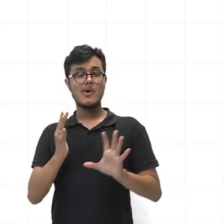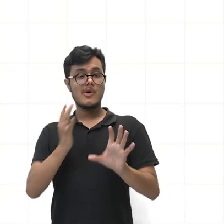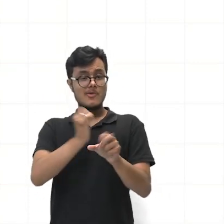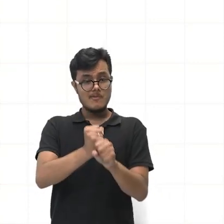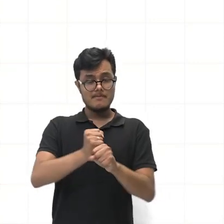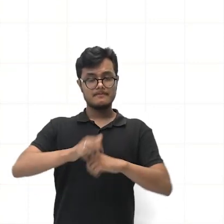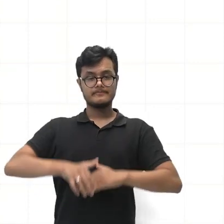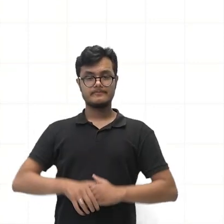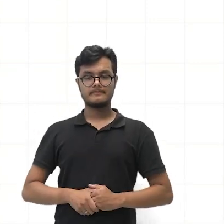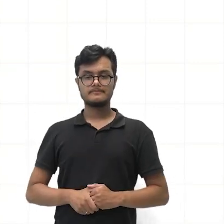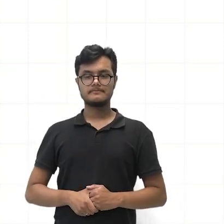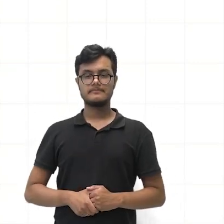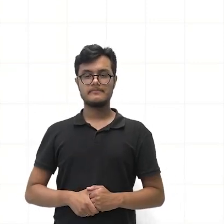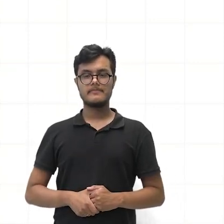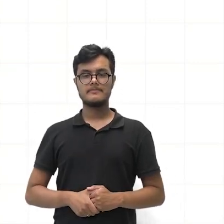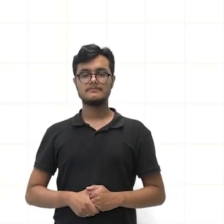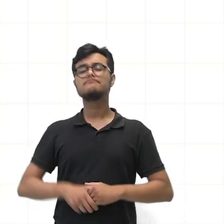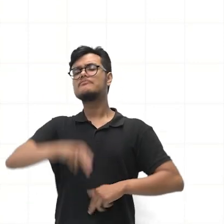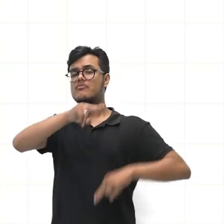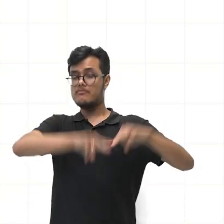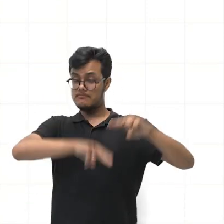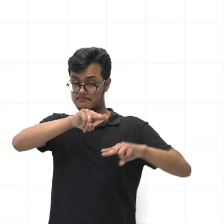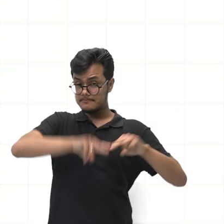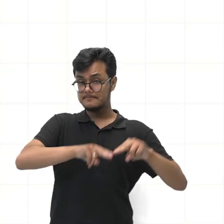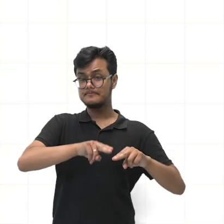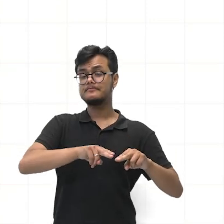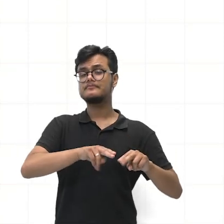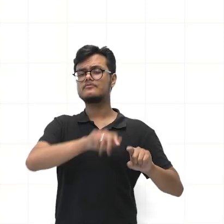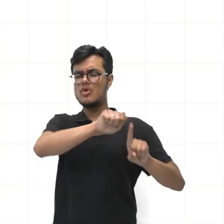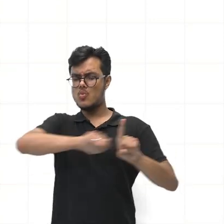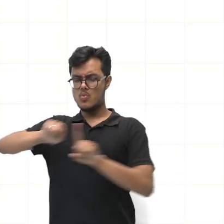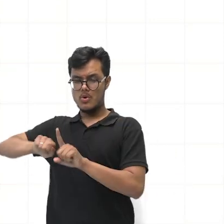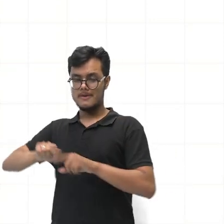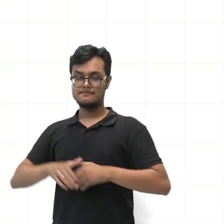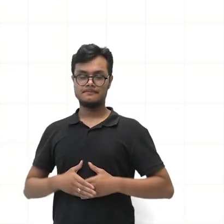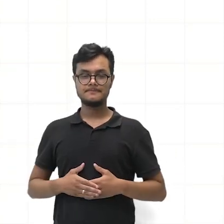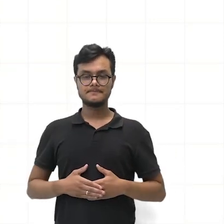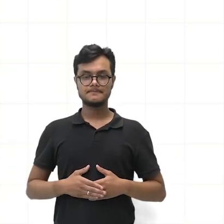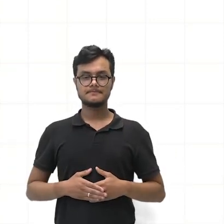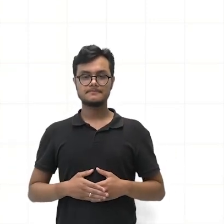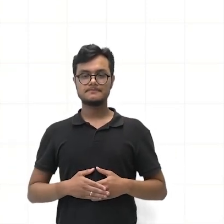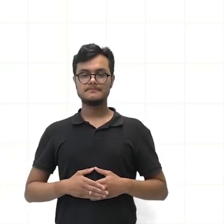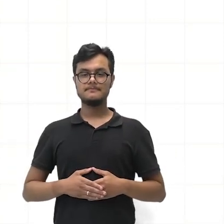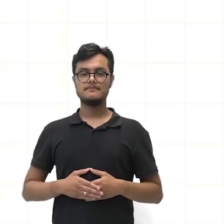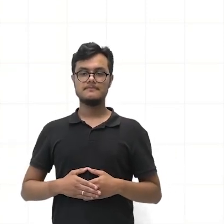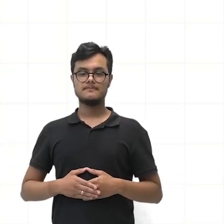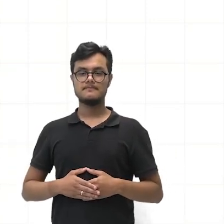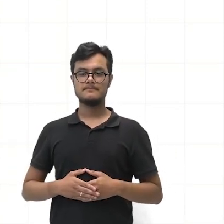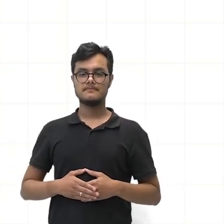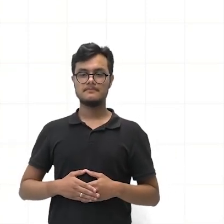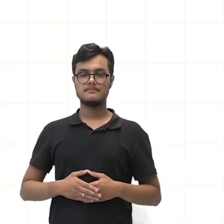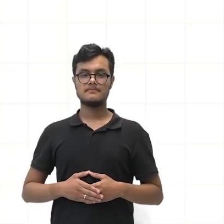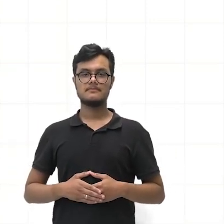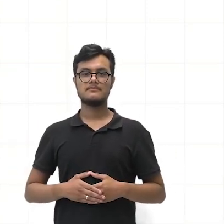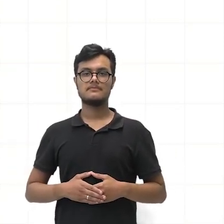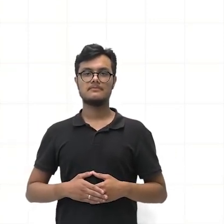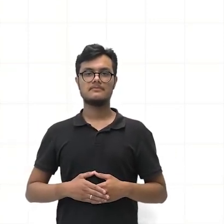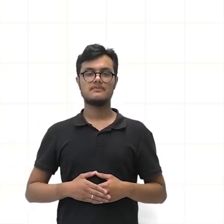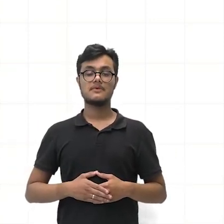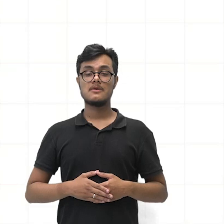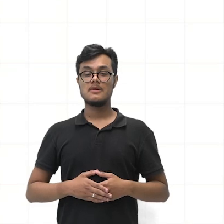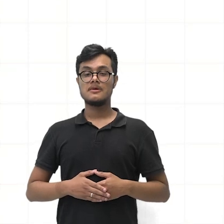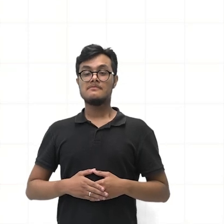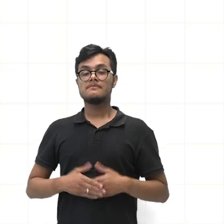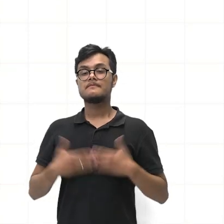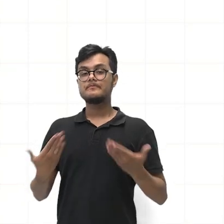entre junho de 2019 e junho de 2022. Diferença. Vamos lá. Junho de